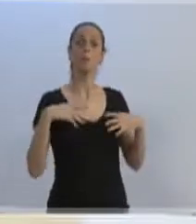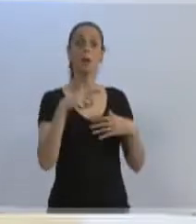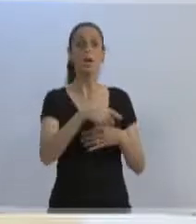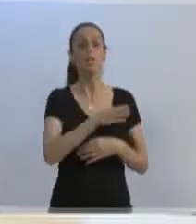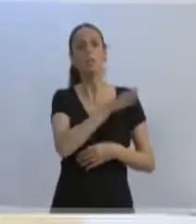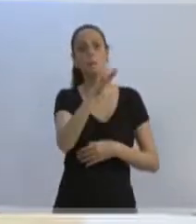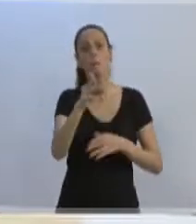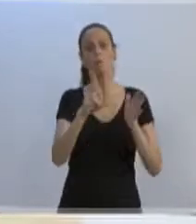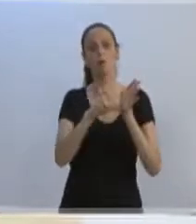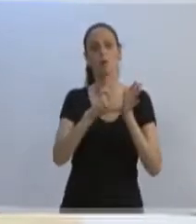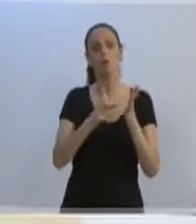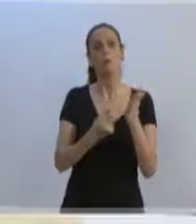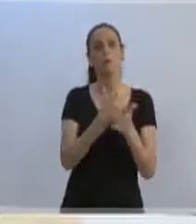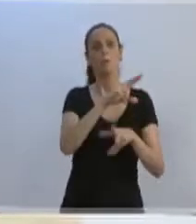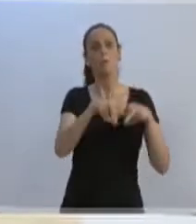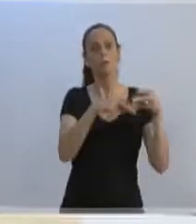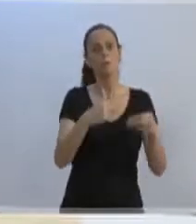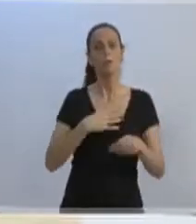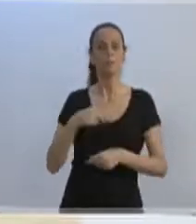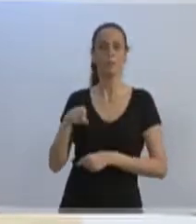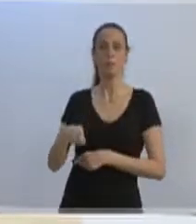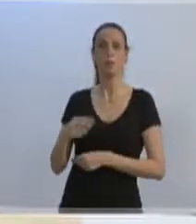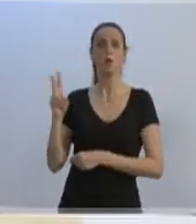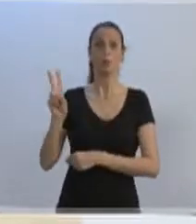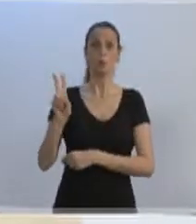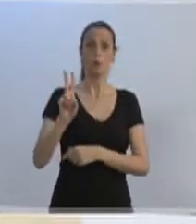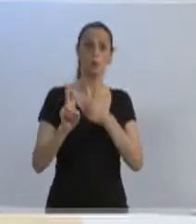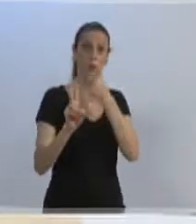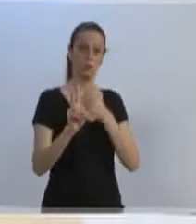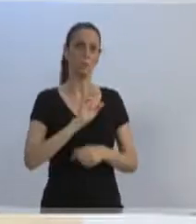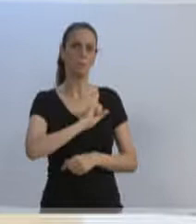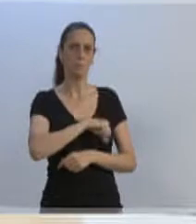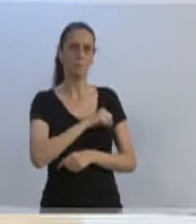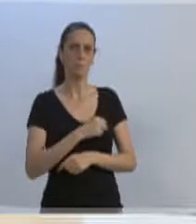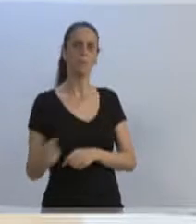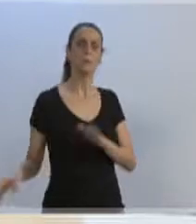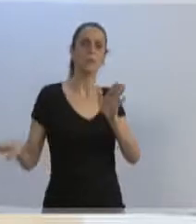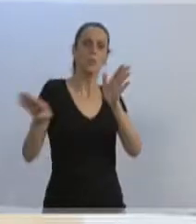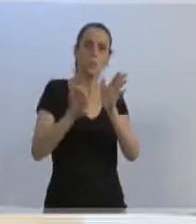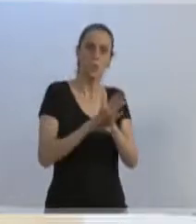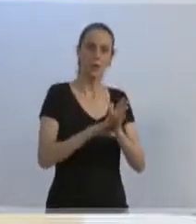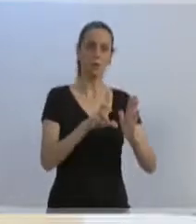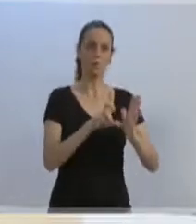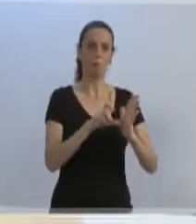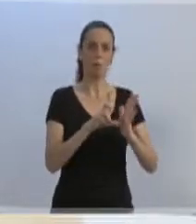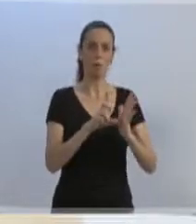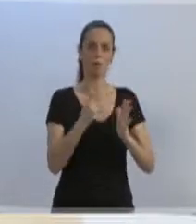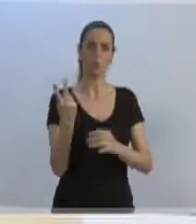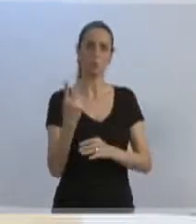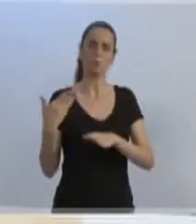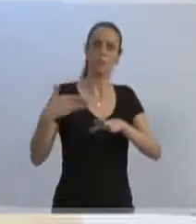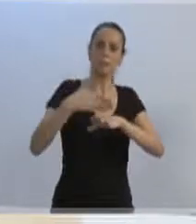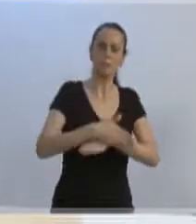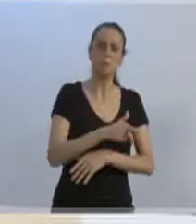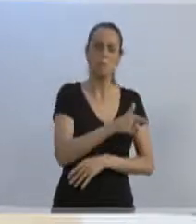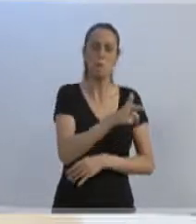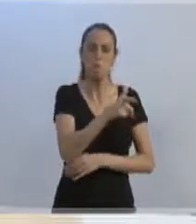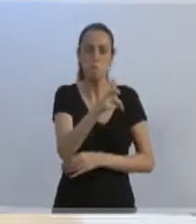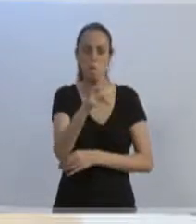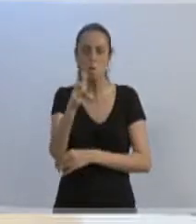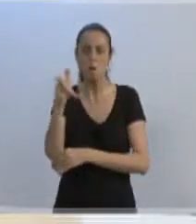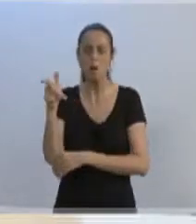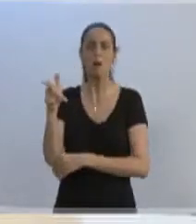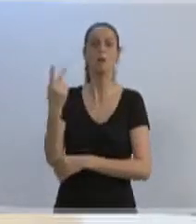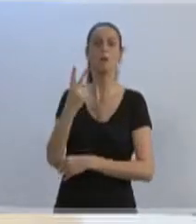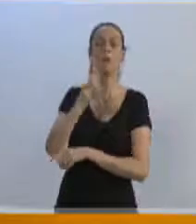comprando presentes para um dos filhos dois homens chegaram em um carro e um deles entrou na loja atirando e logo depois os dois